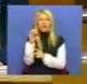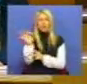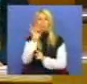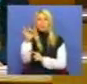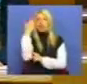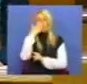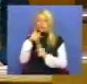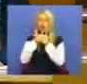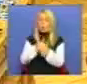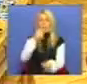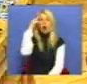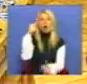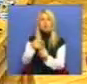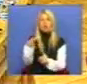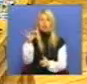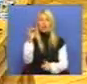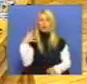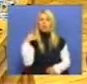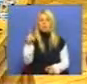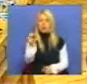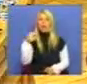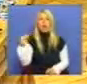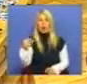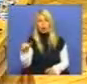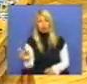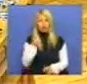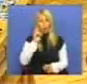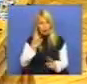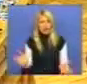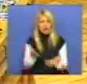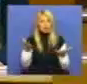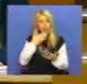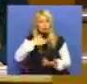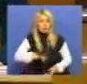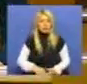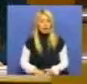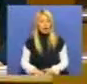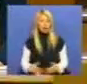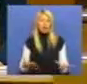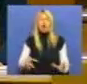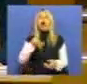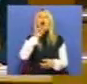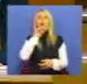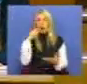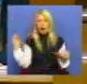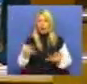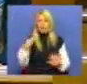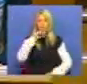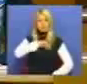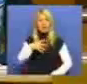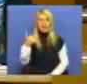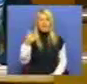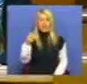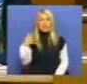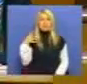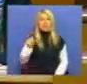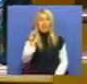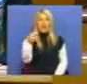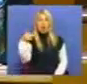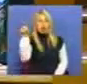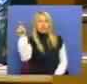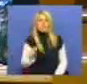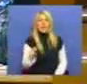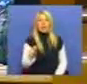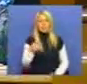cumprir os objetivos, 14 mil euros não é, obviamente, estímulo suficiente. Pode, portanto, chegar a perto dos 20 mil euros por mês.